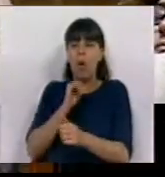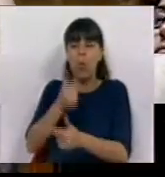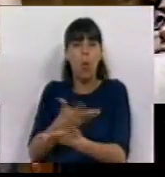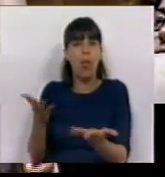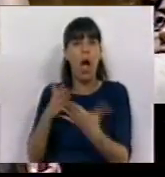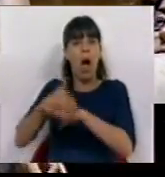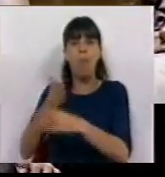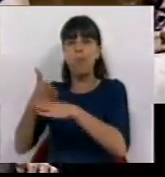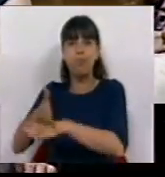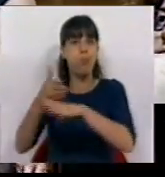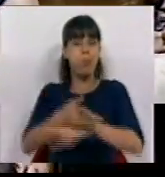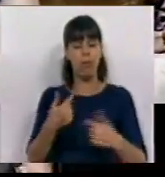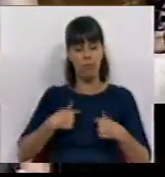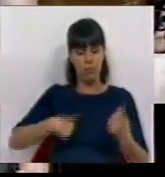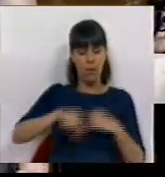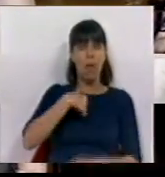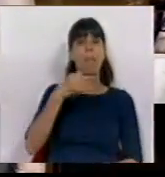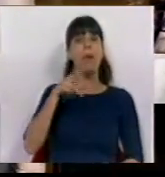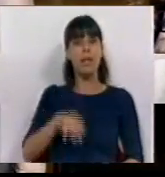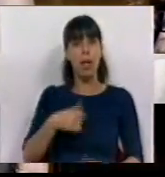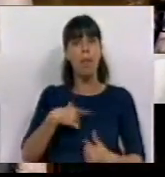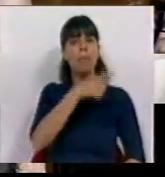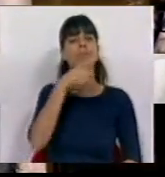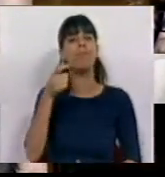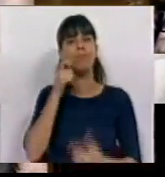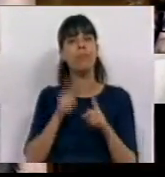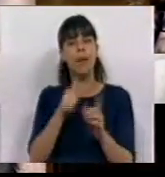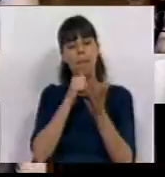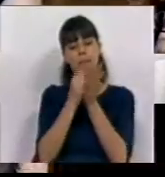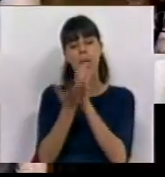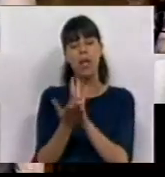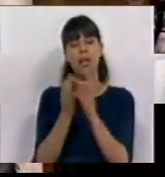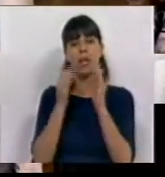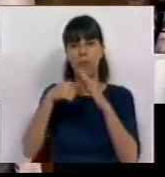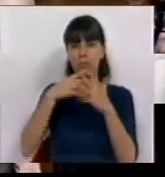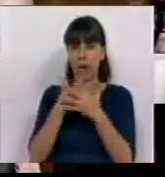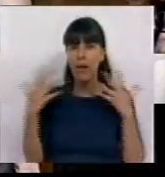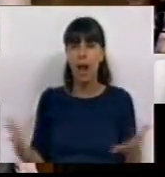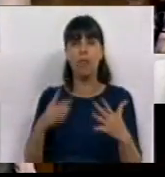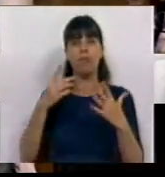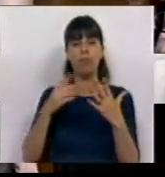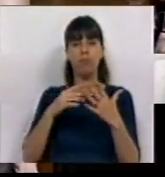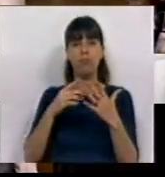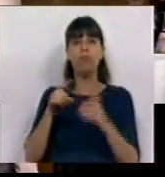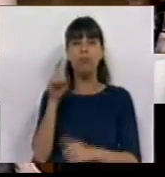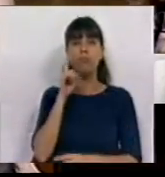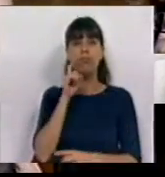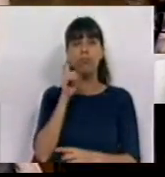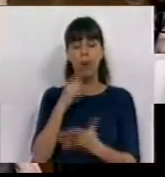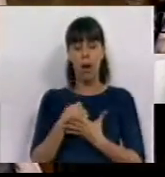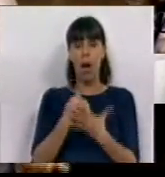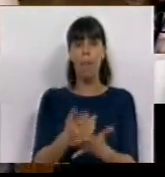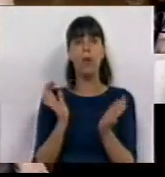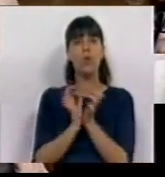por isso, da parte do PCP, o compromisso é o da tomada de medidas profundas de garantia dos